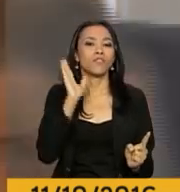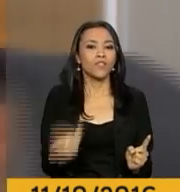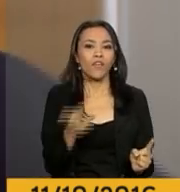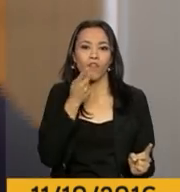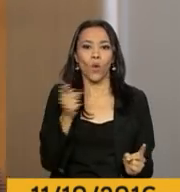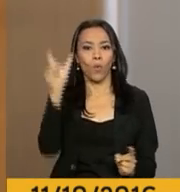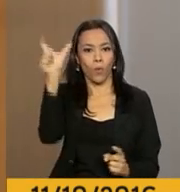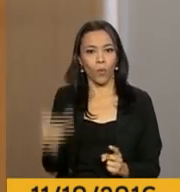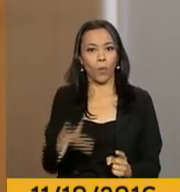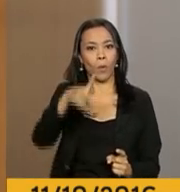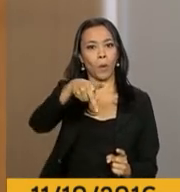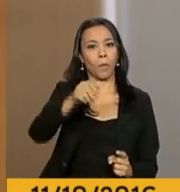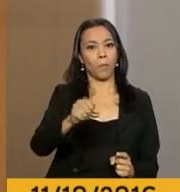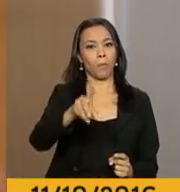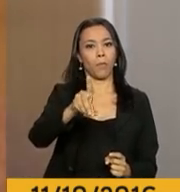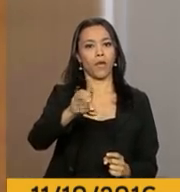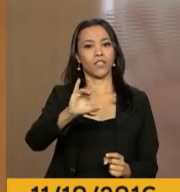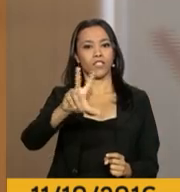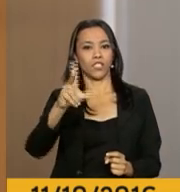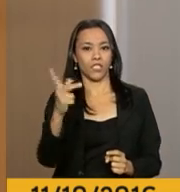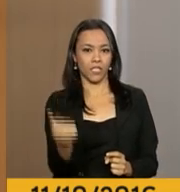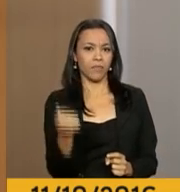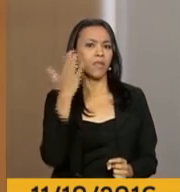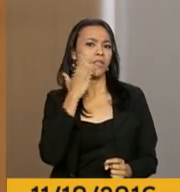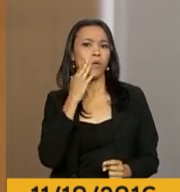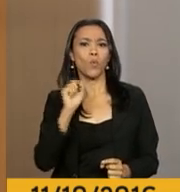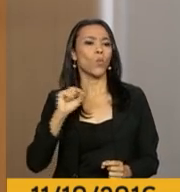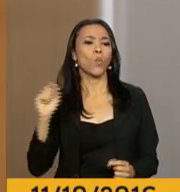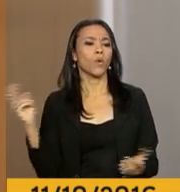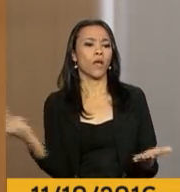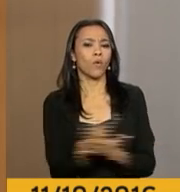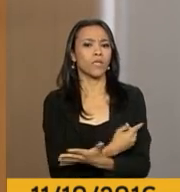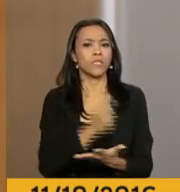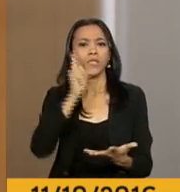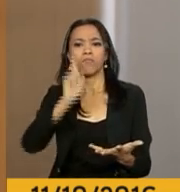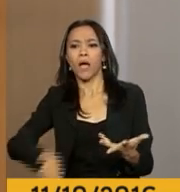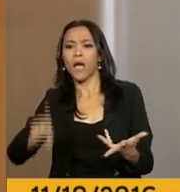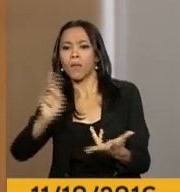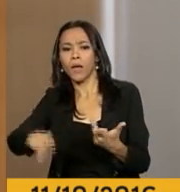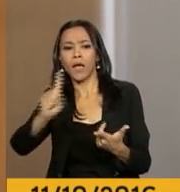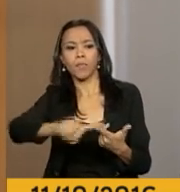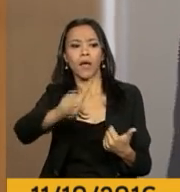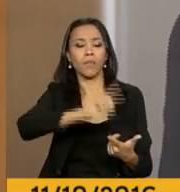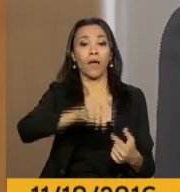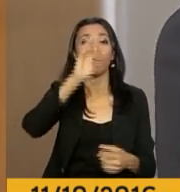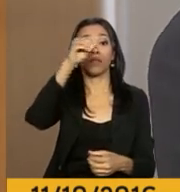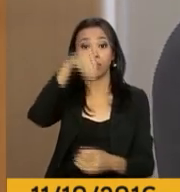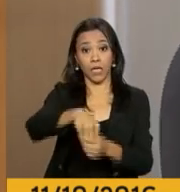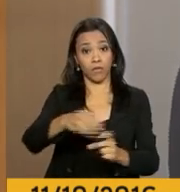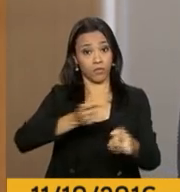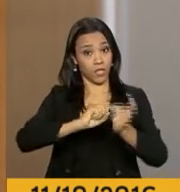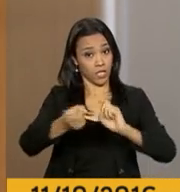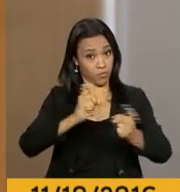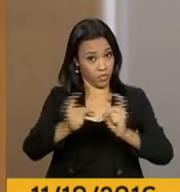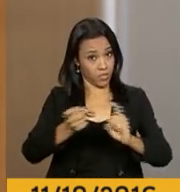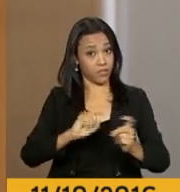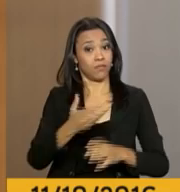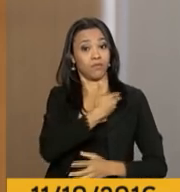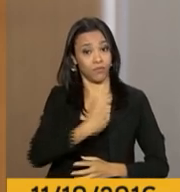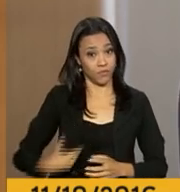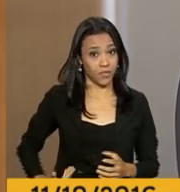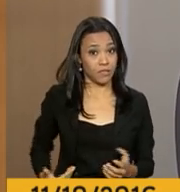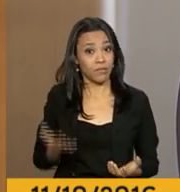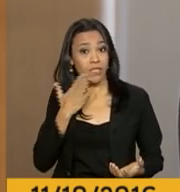Padilha é preciso verificar Onde estão ralos da administração pública e ele mencionou pelo menos duas hipóteses em que H ralos na administração